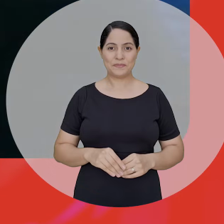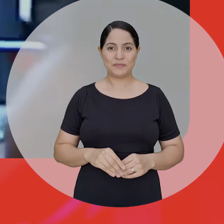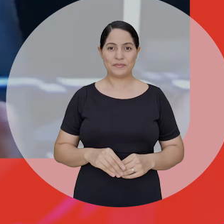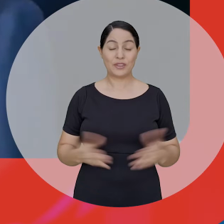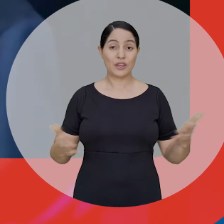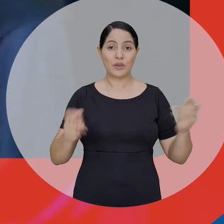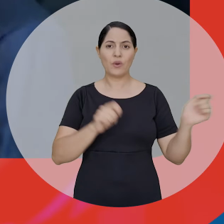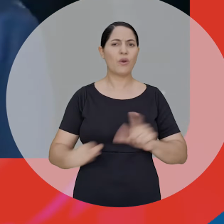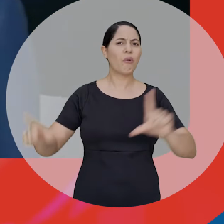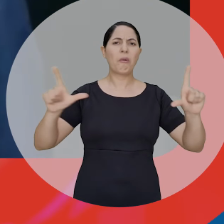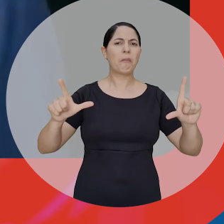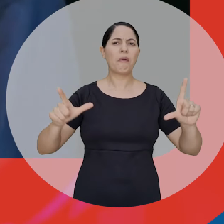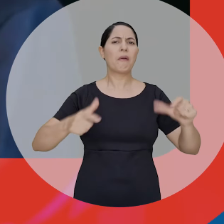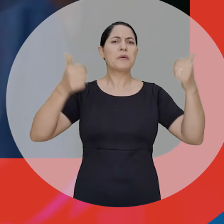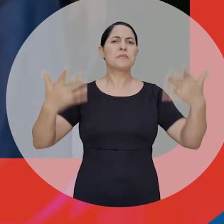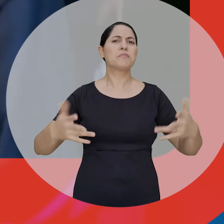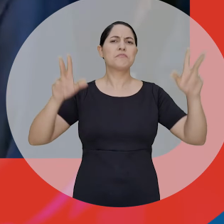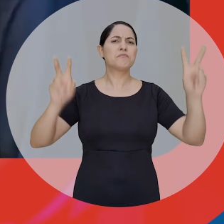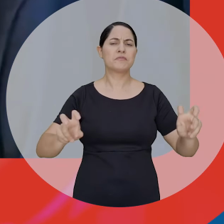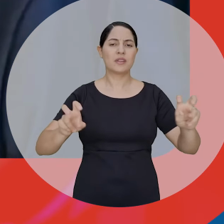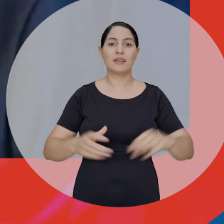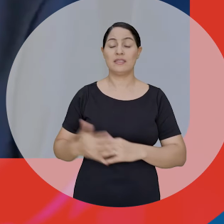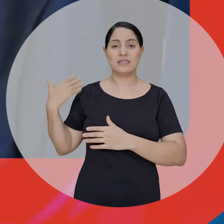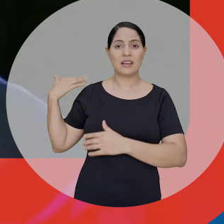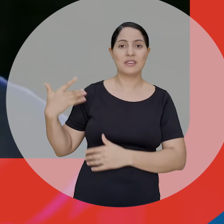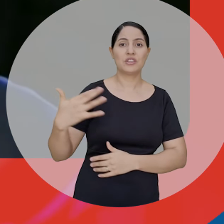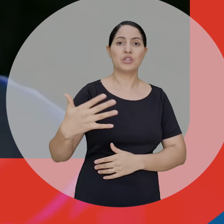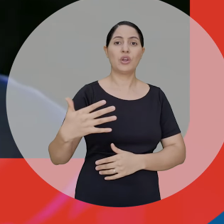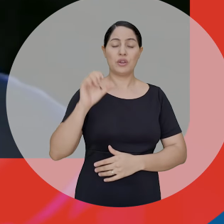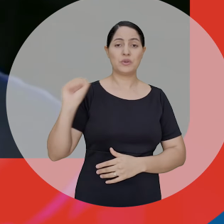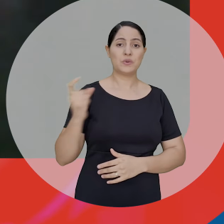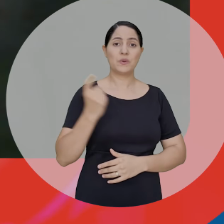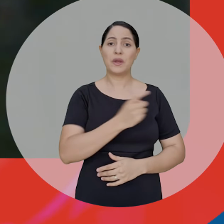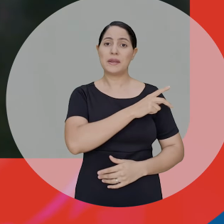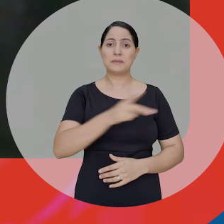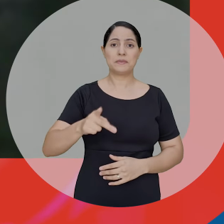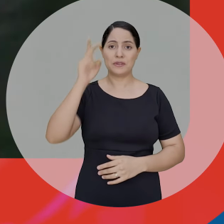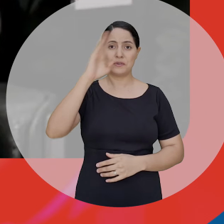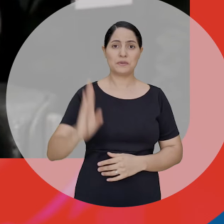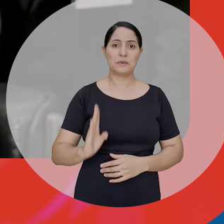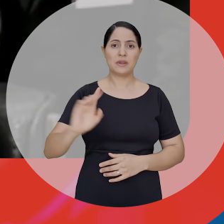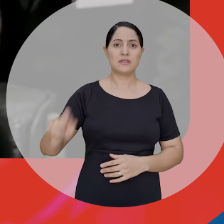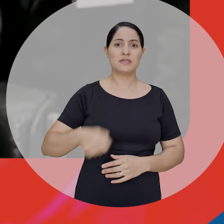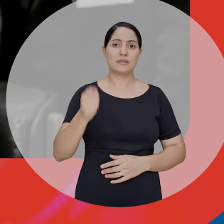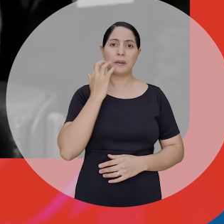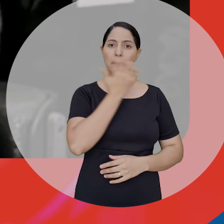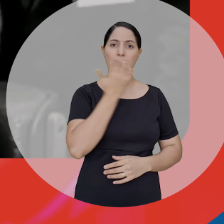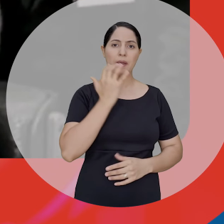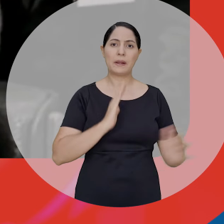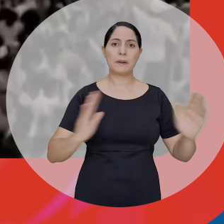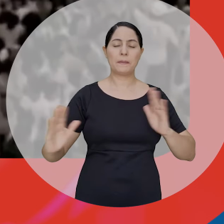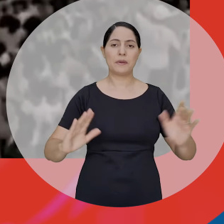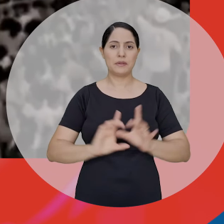No programa de hoje, celebramos a trajetória do ex-presidente José Sarney, que liderou o Brasil na